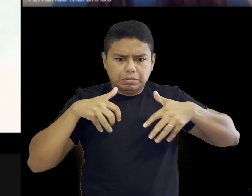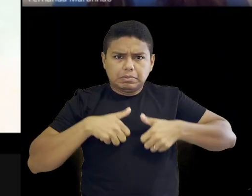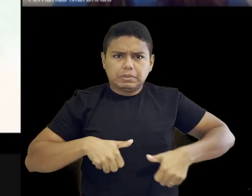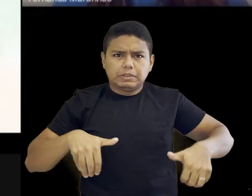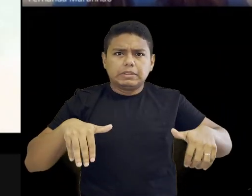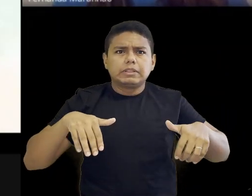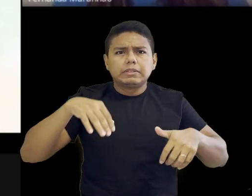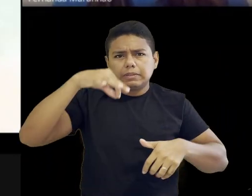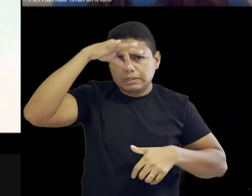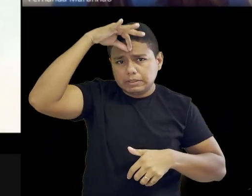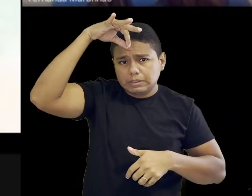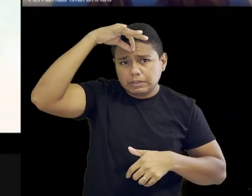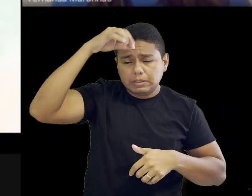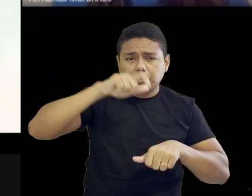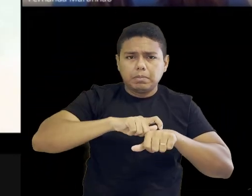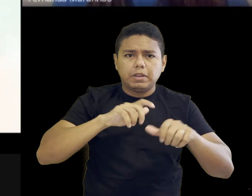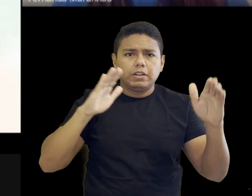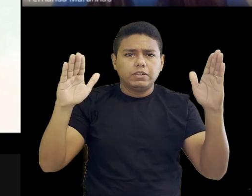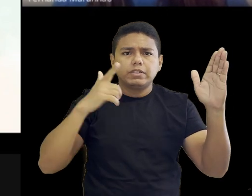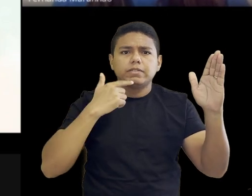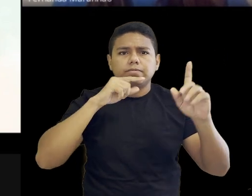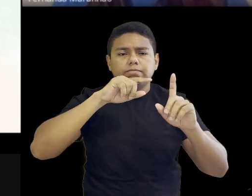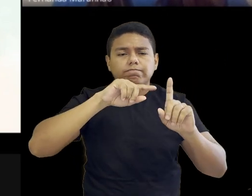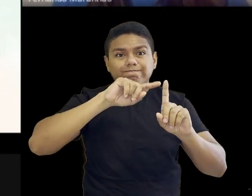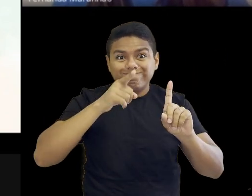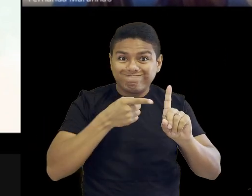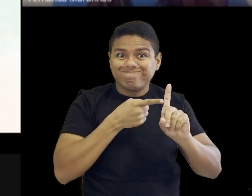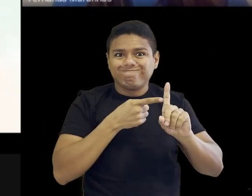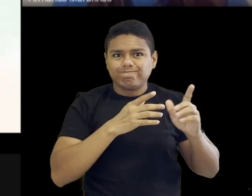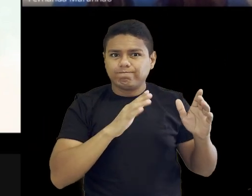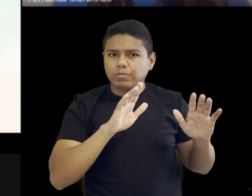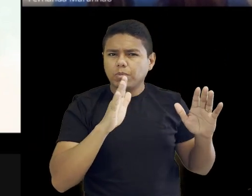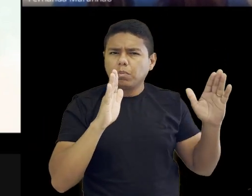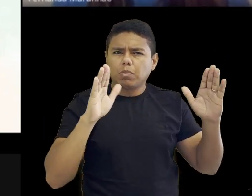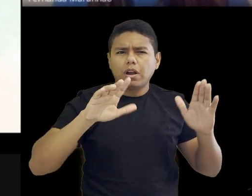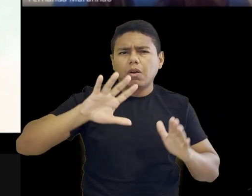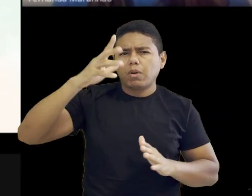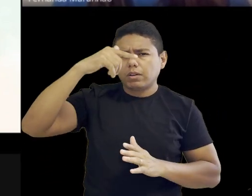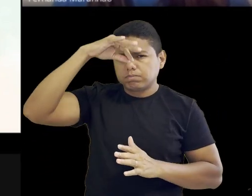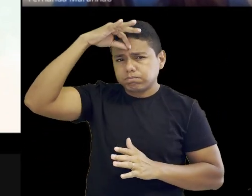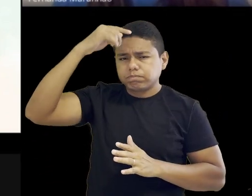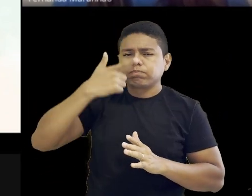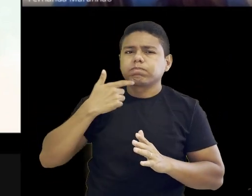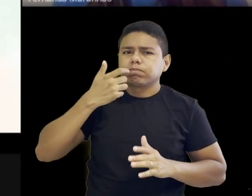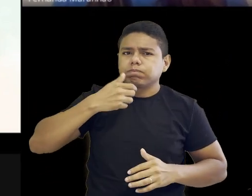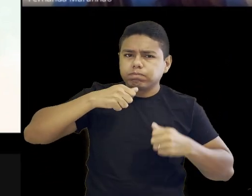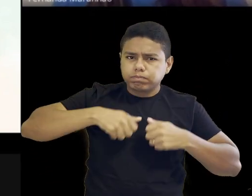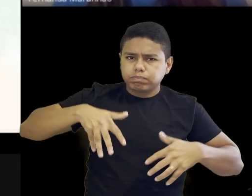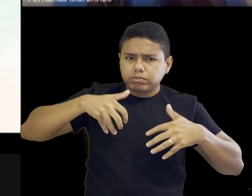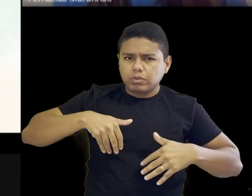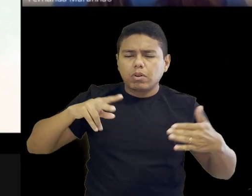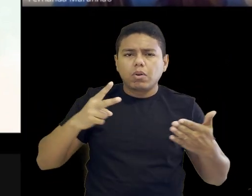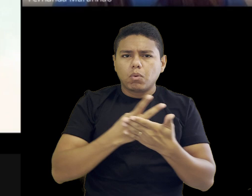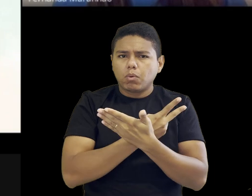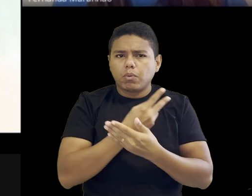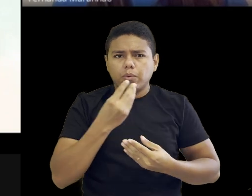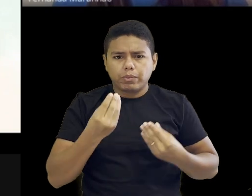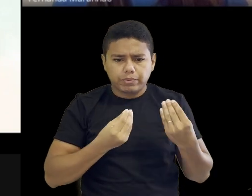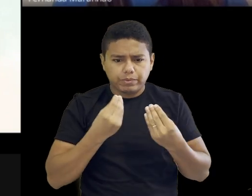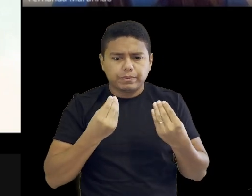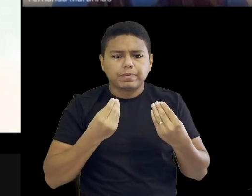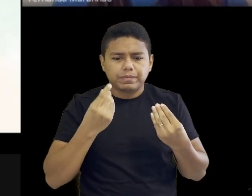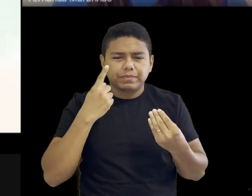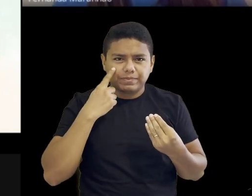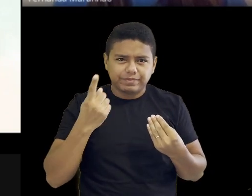falar sobre sangramento vaginal durante a gravidez. Nota-se nesse slide um fluxograma cujo centro é o